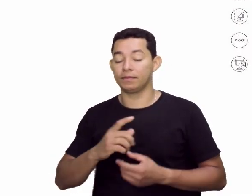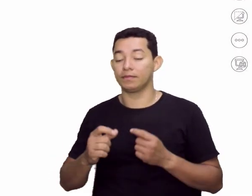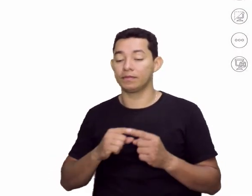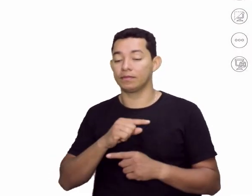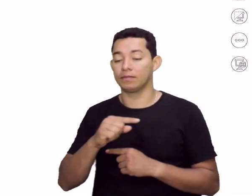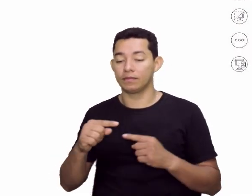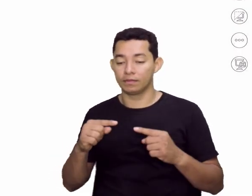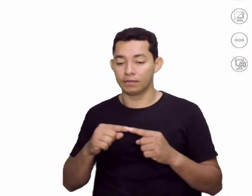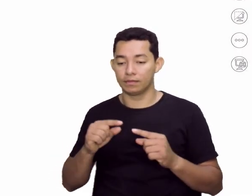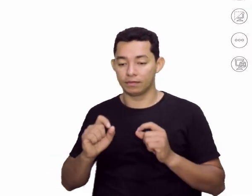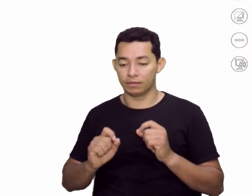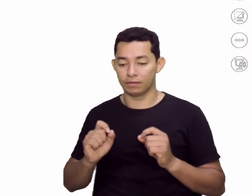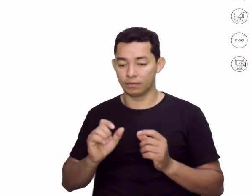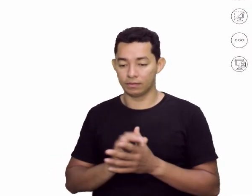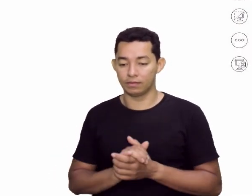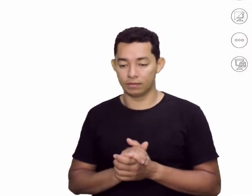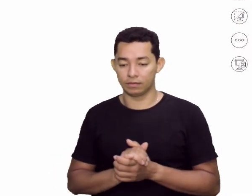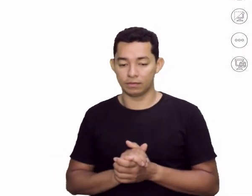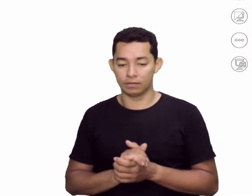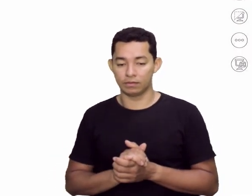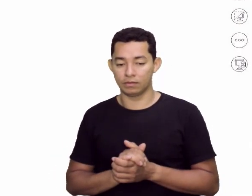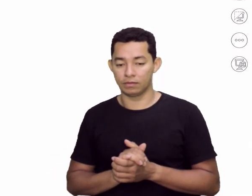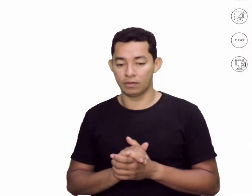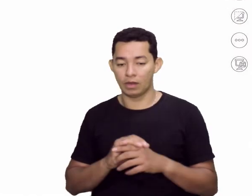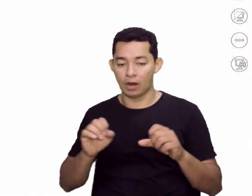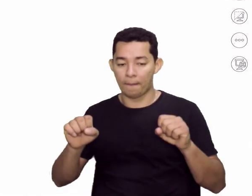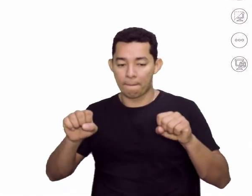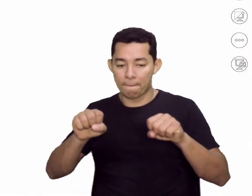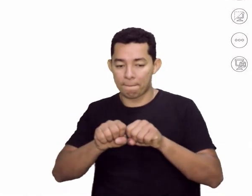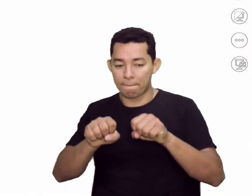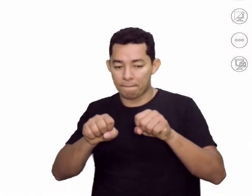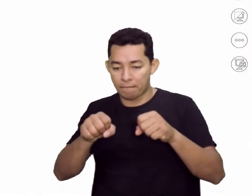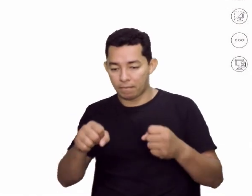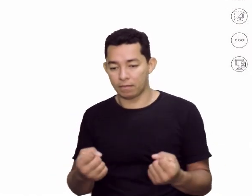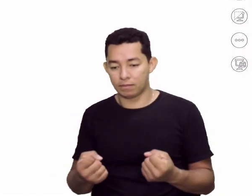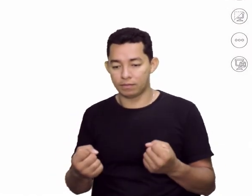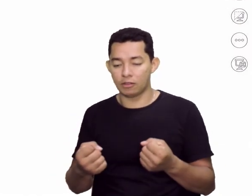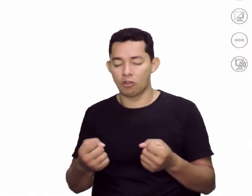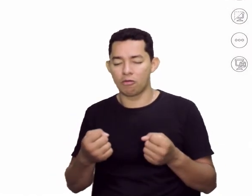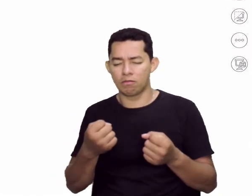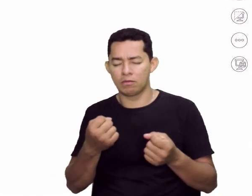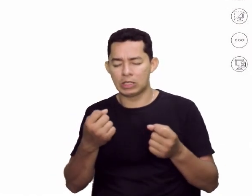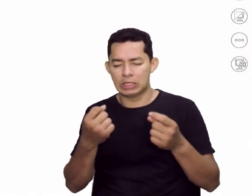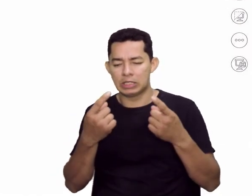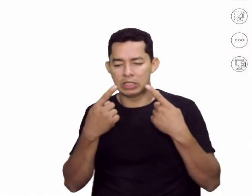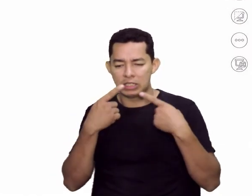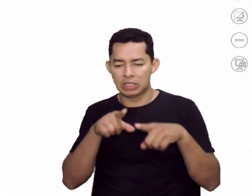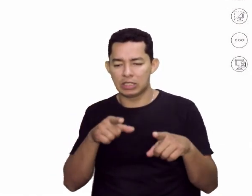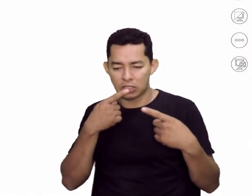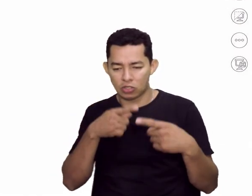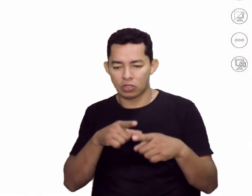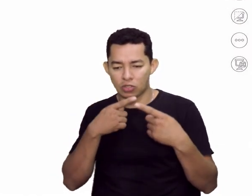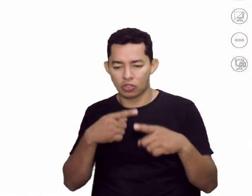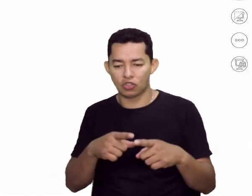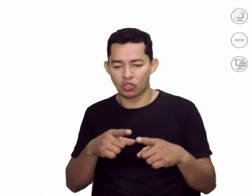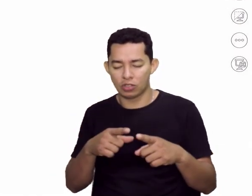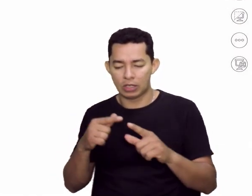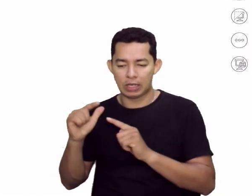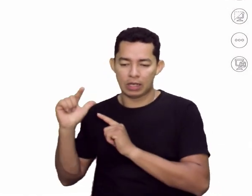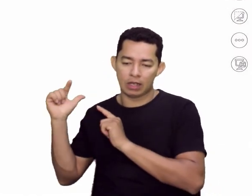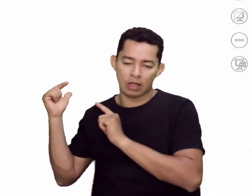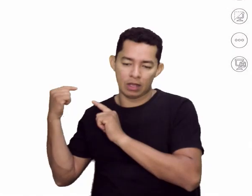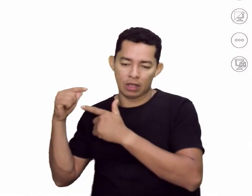objetivo questionar e romper com as tradições passada, né? Tinha um pessoal